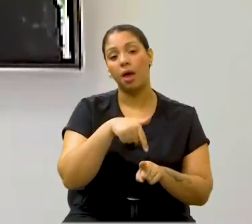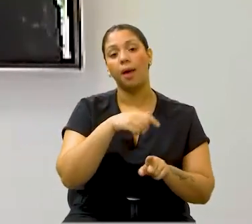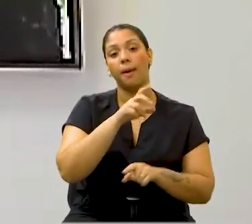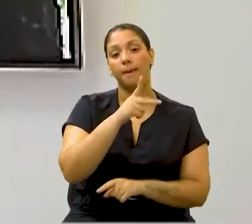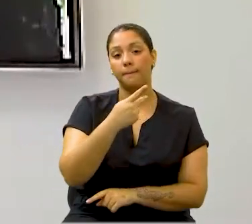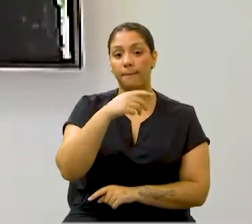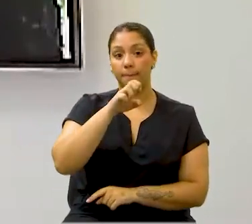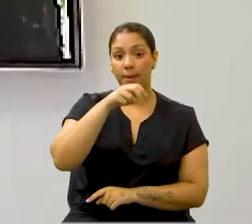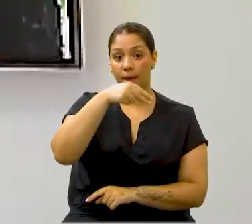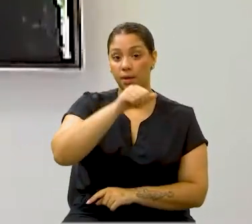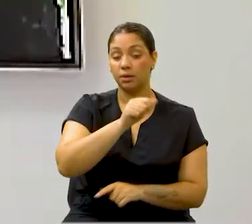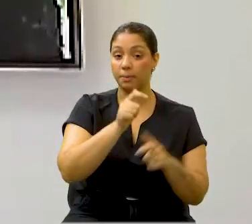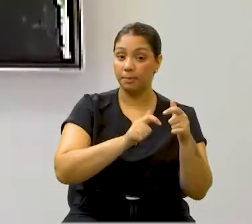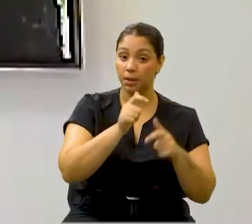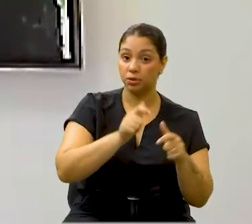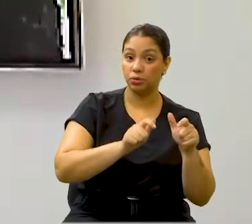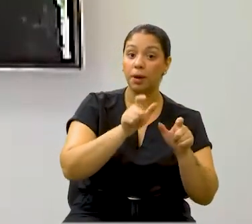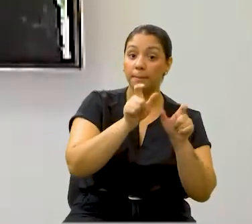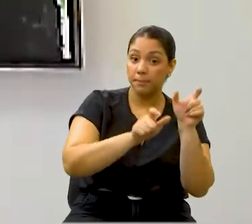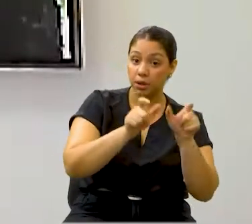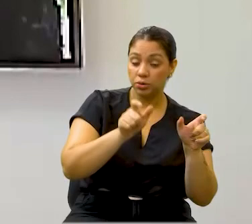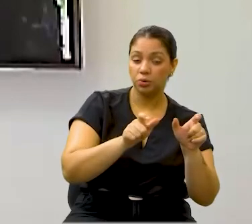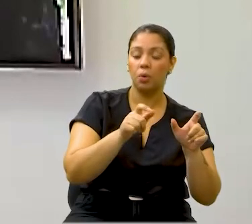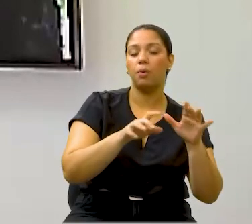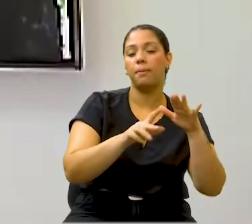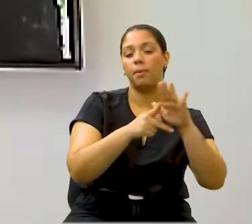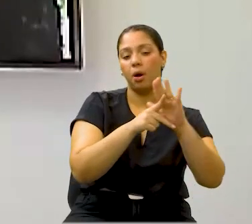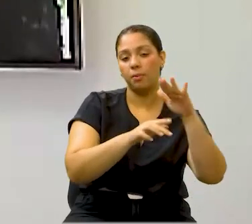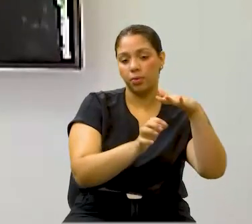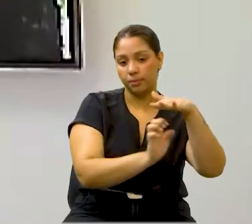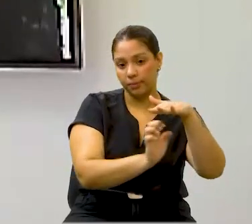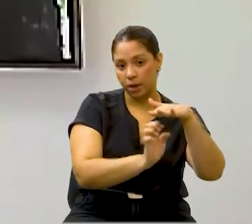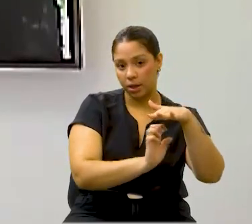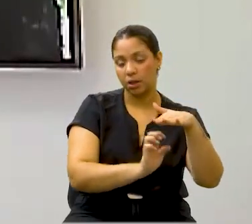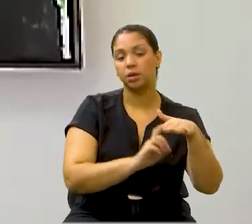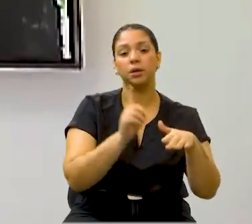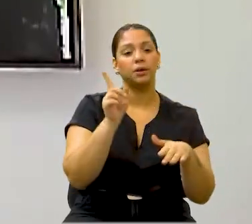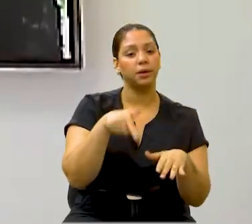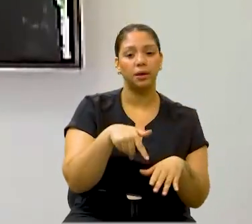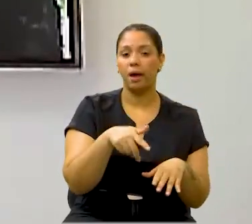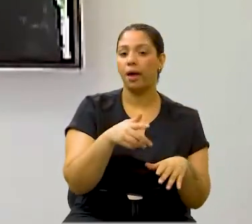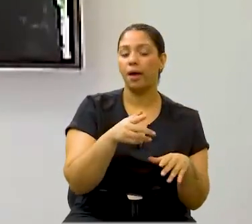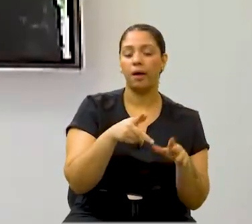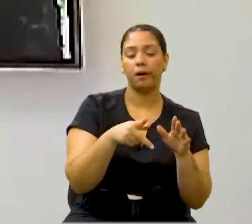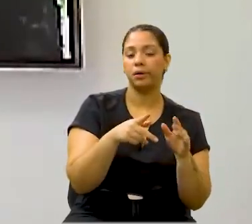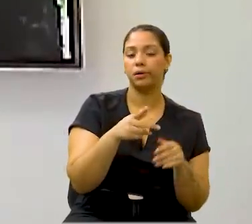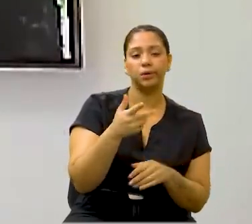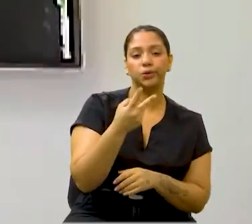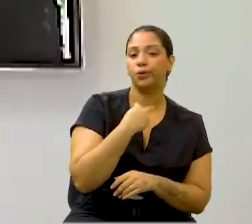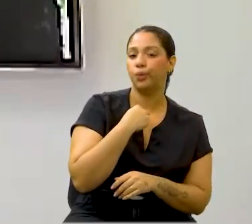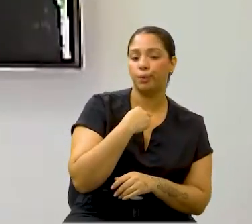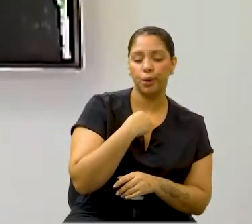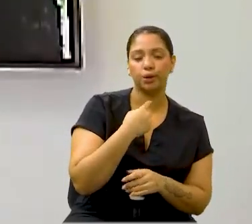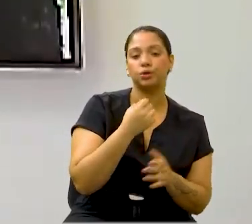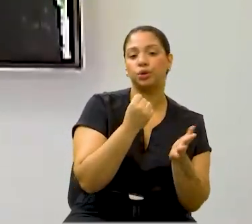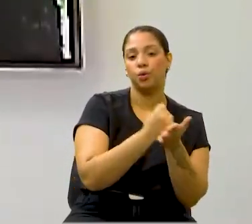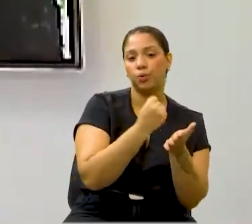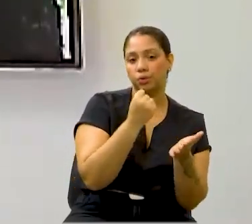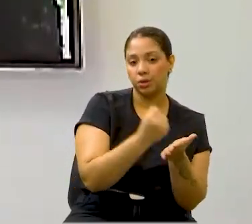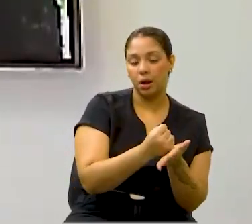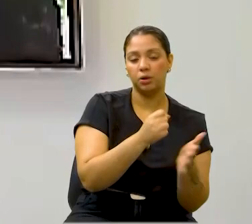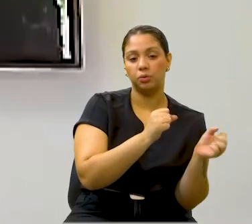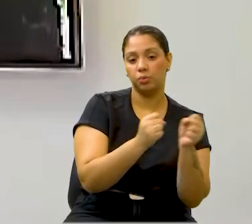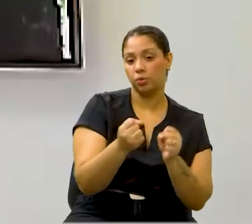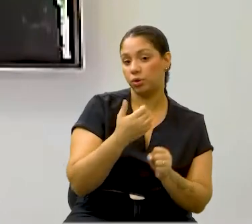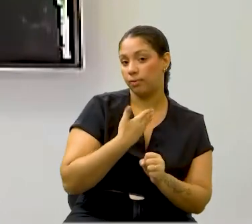para a pessoa jurídica. E daí é uma pena pecuniária, ou então uma impossibilidade de contratar com o poder público,